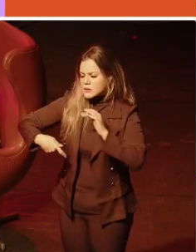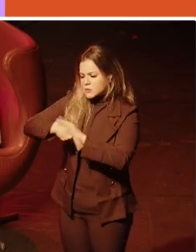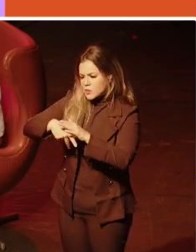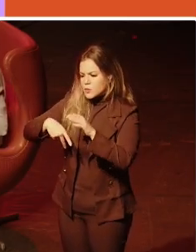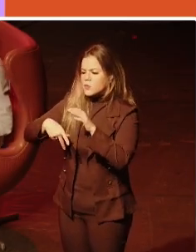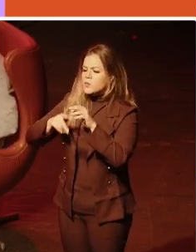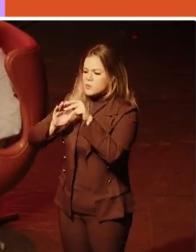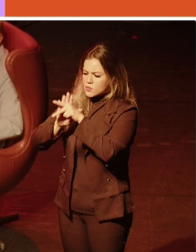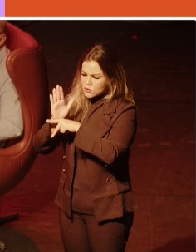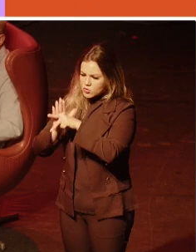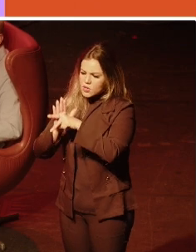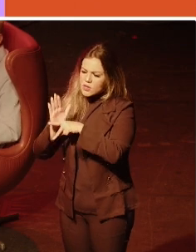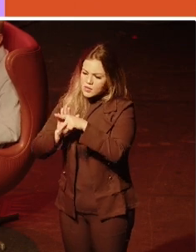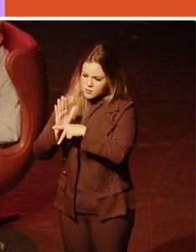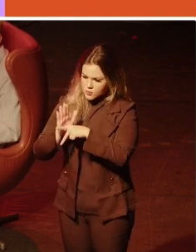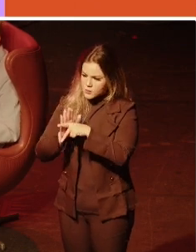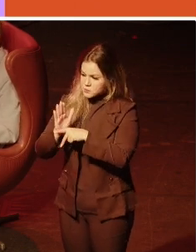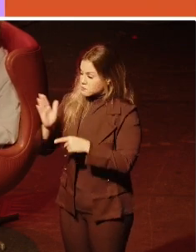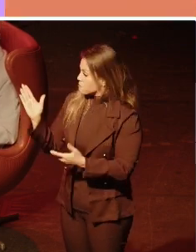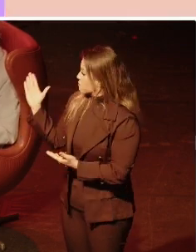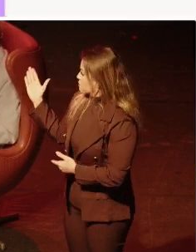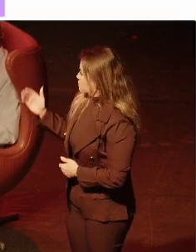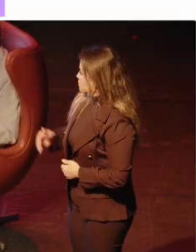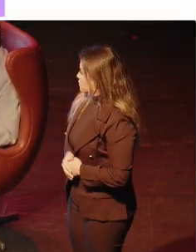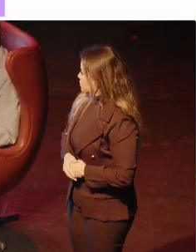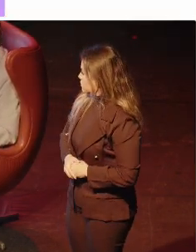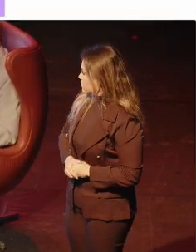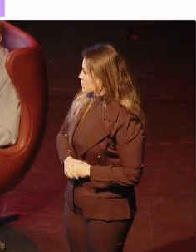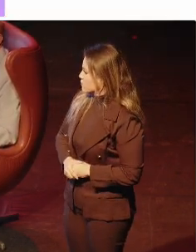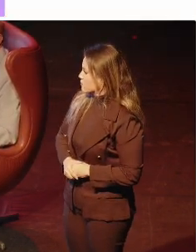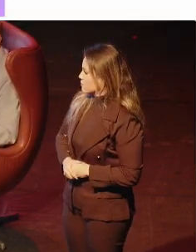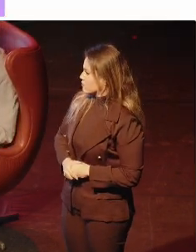projeto sobreviva.